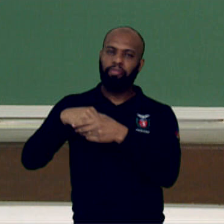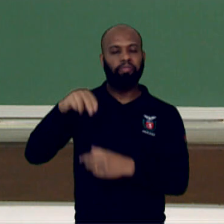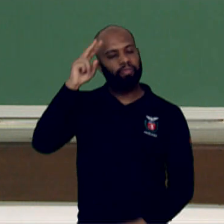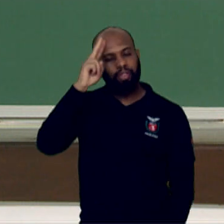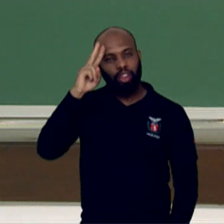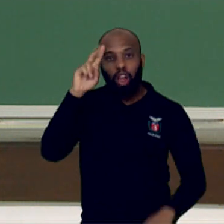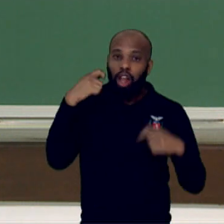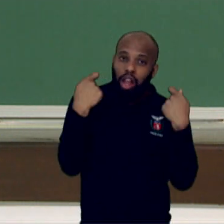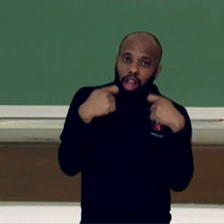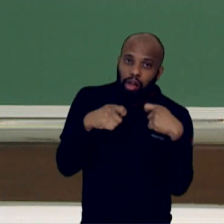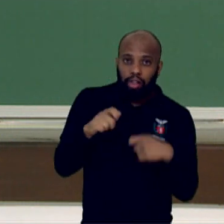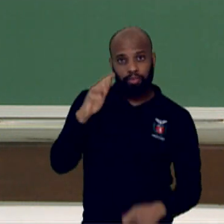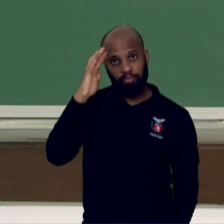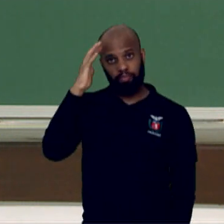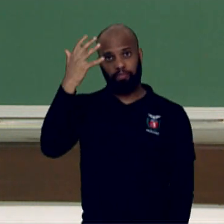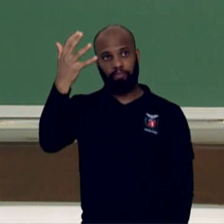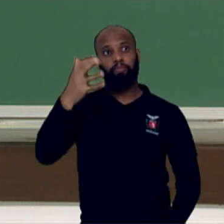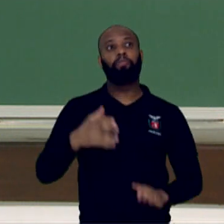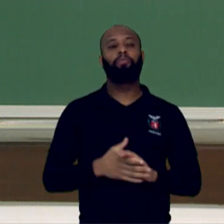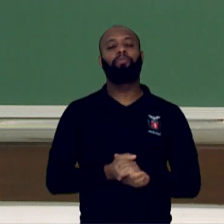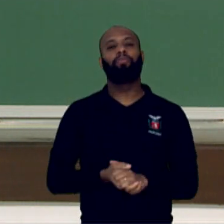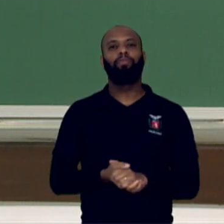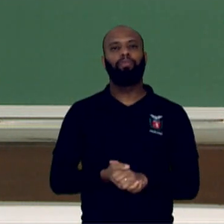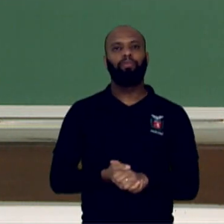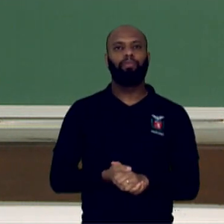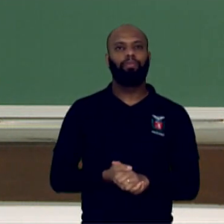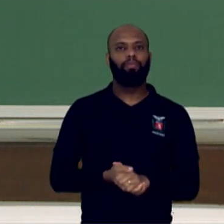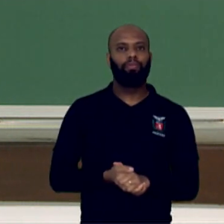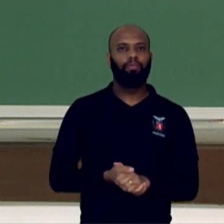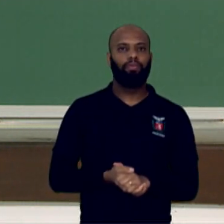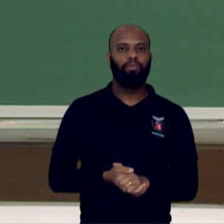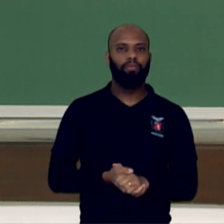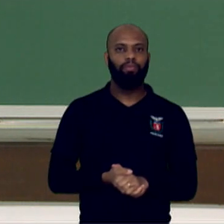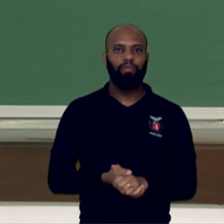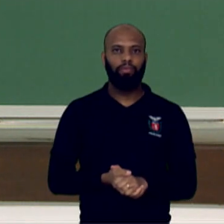narrativa que precisa ser resolvido. Tudo bem?